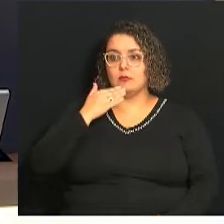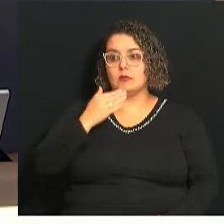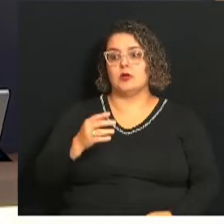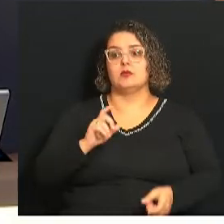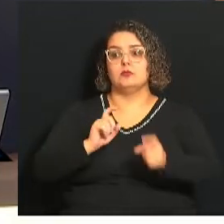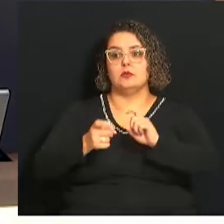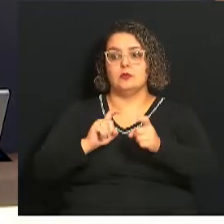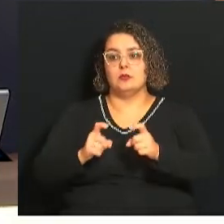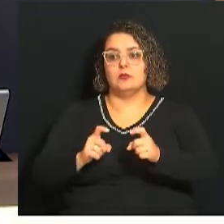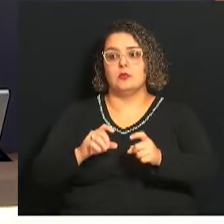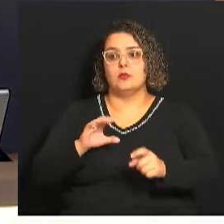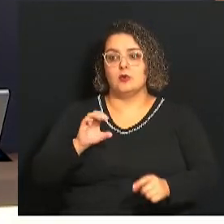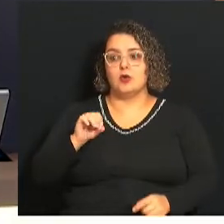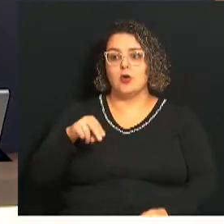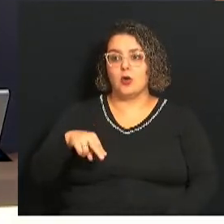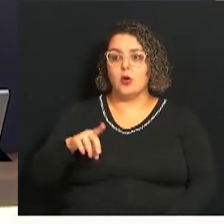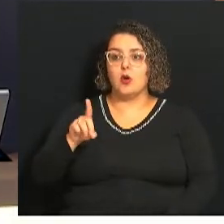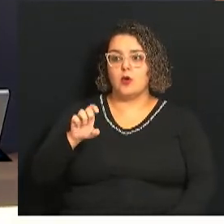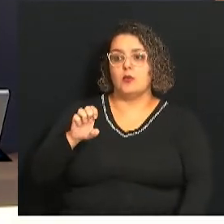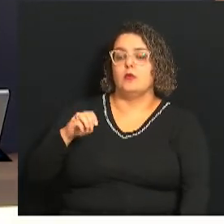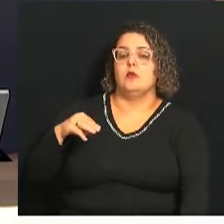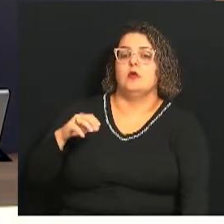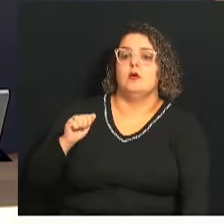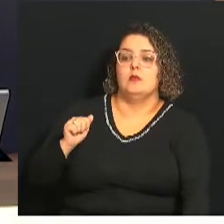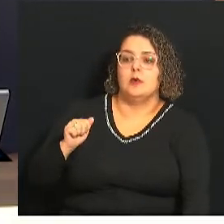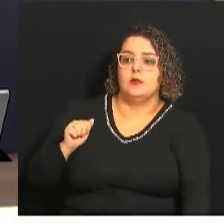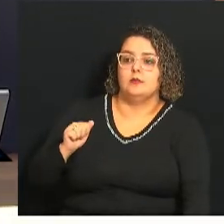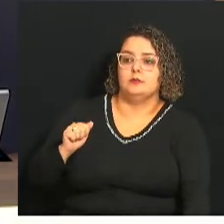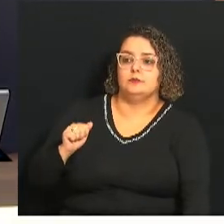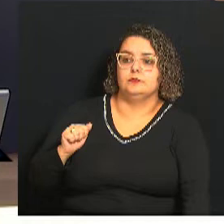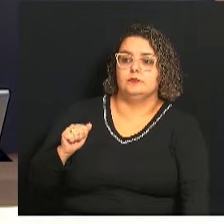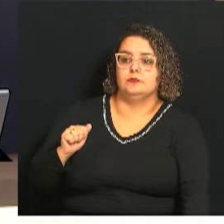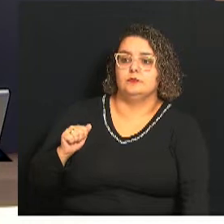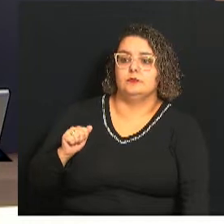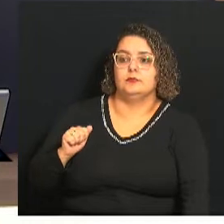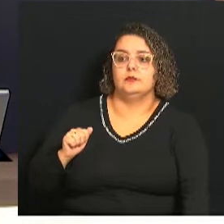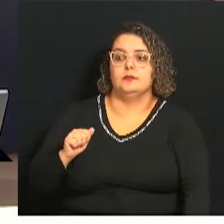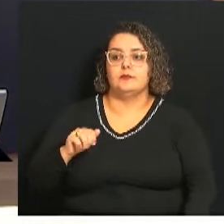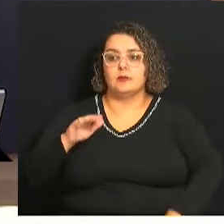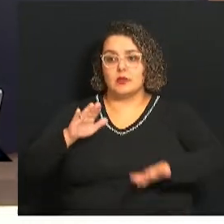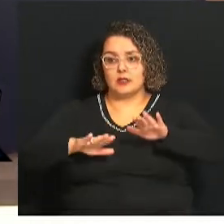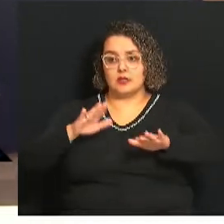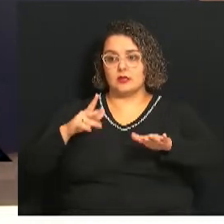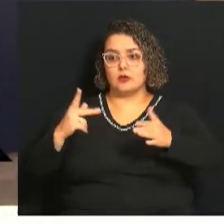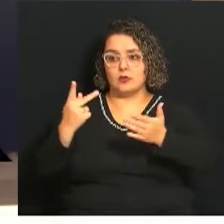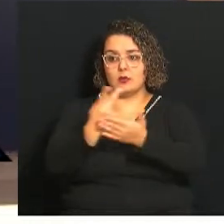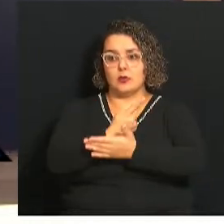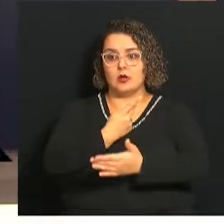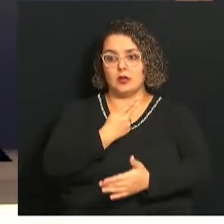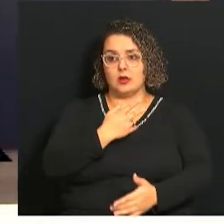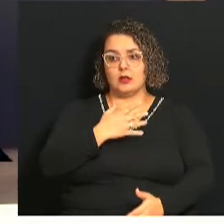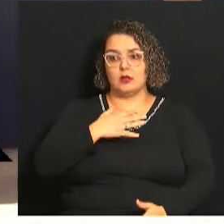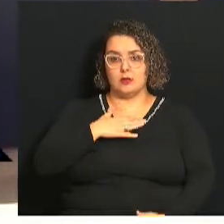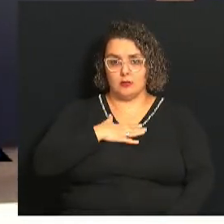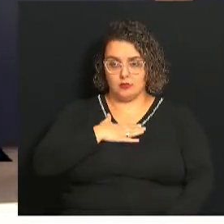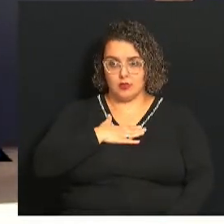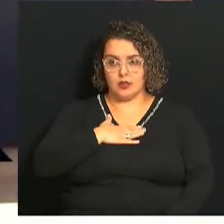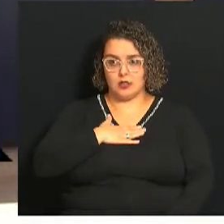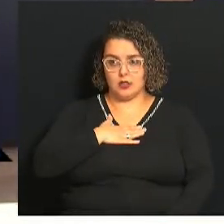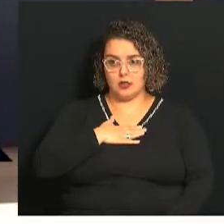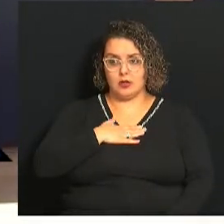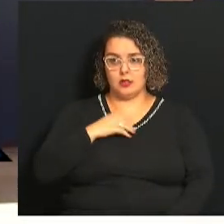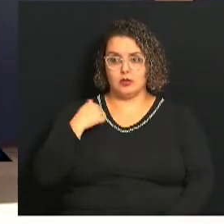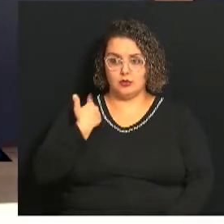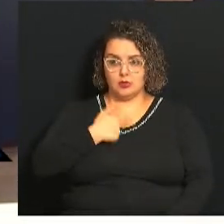do CONDEMA. E aí eu quero dizer que talvez tenha sido uma falha nossa, e aí eu dou uma